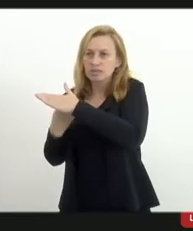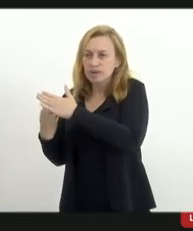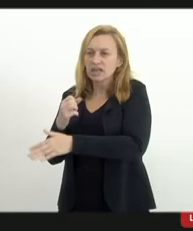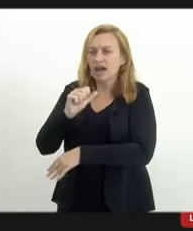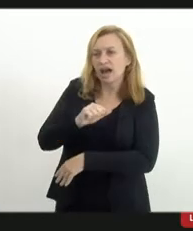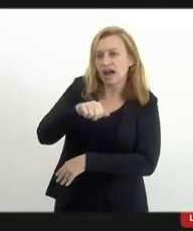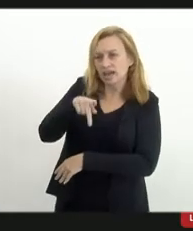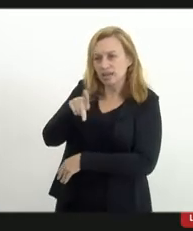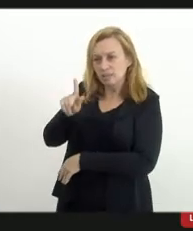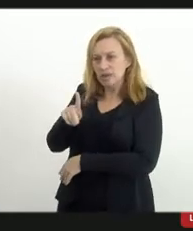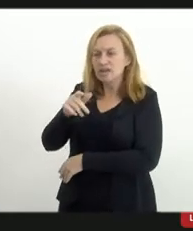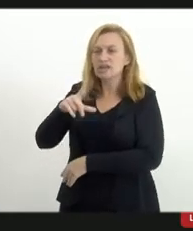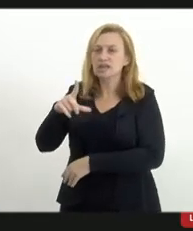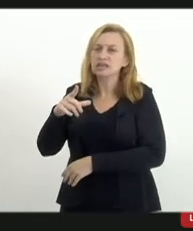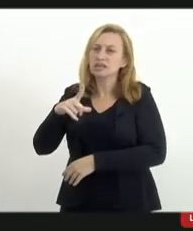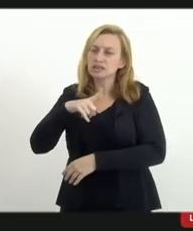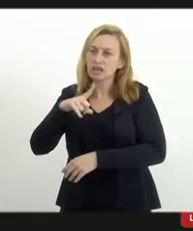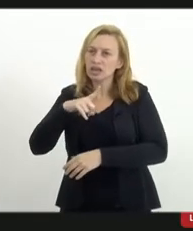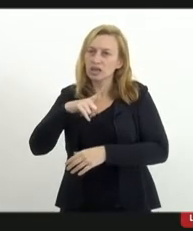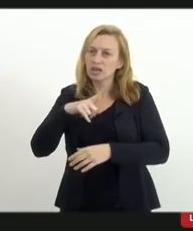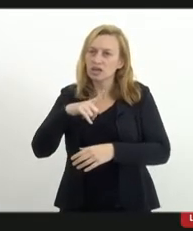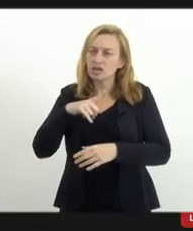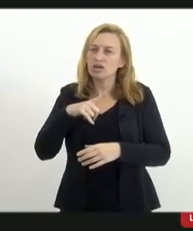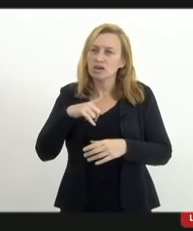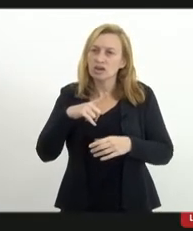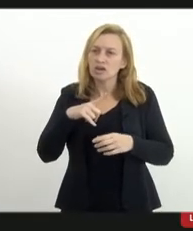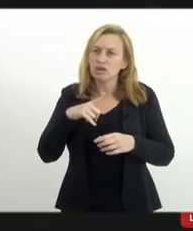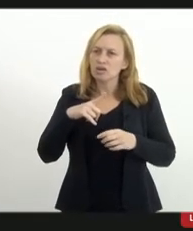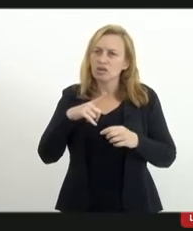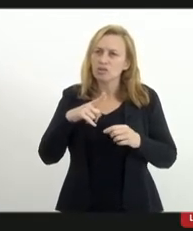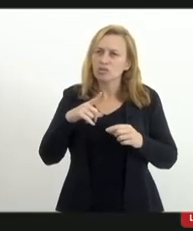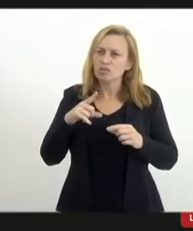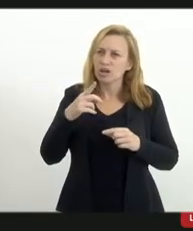ANP para ver se chega a um consenso. A questão é essa.